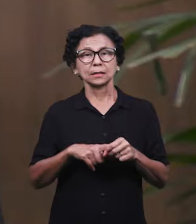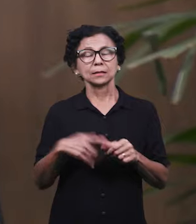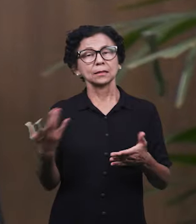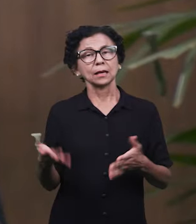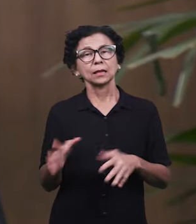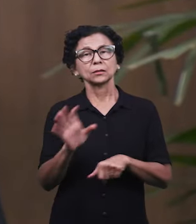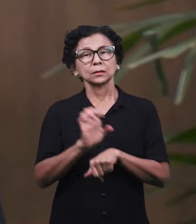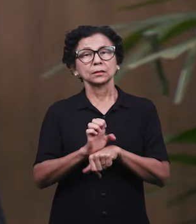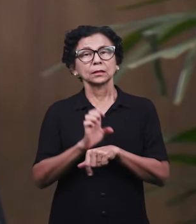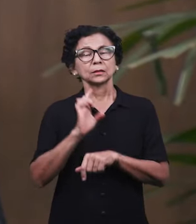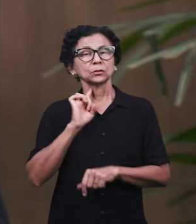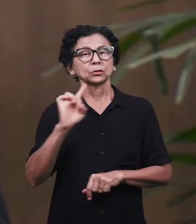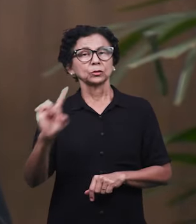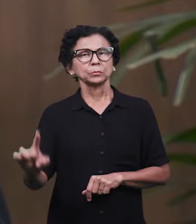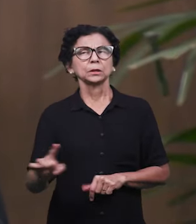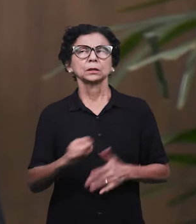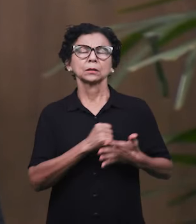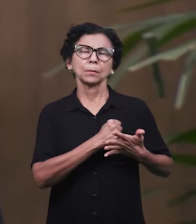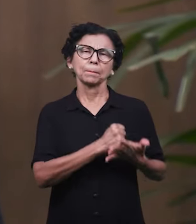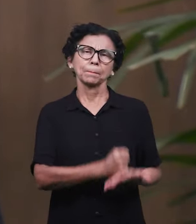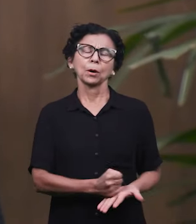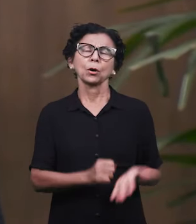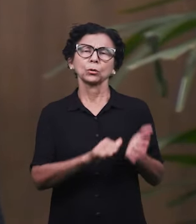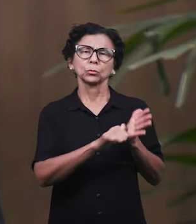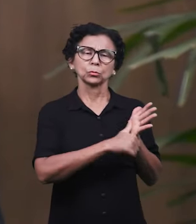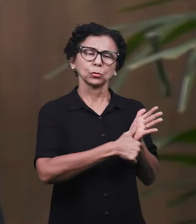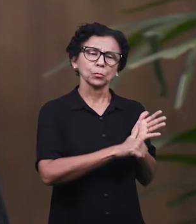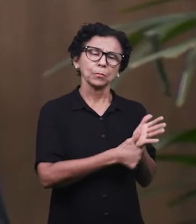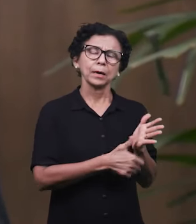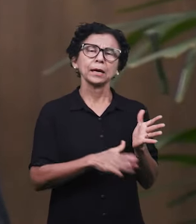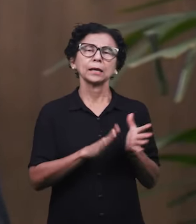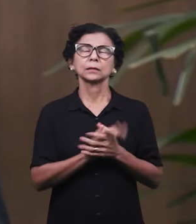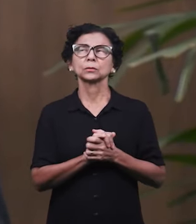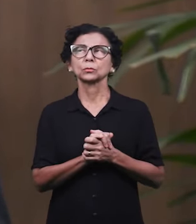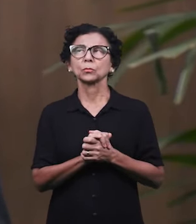aos professores, com produção de documentos, sequências didáticas,